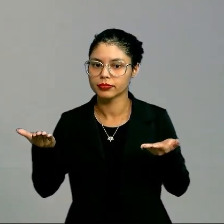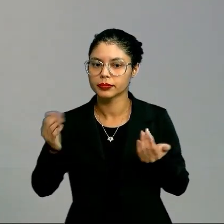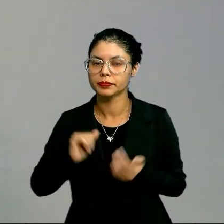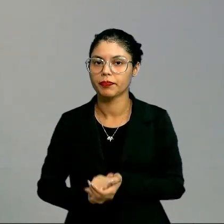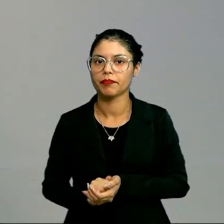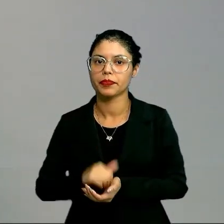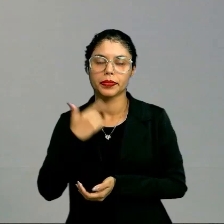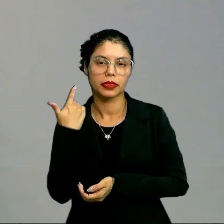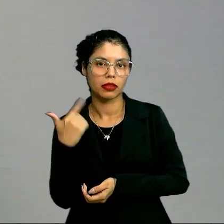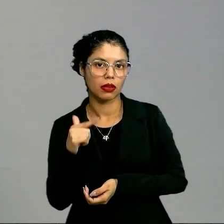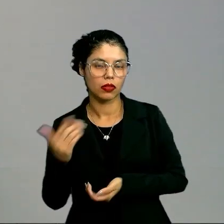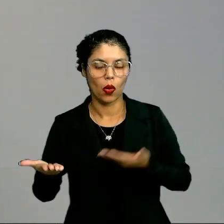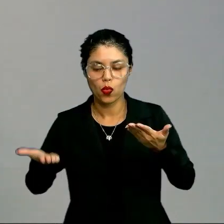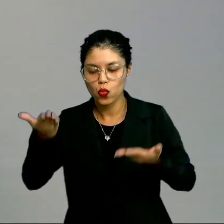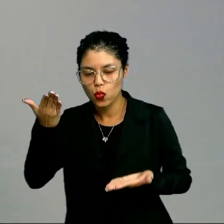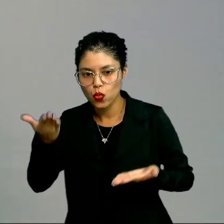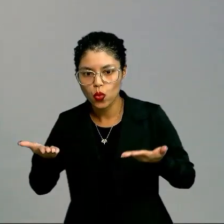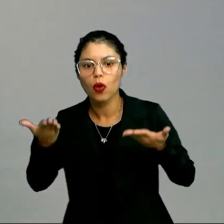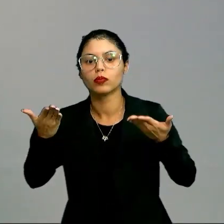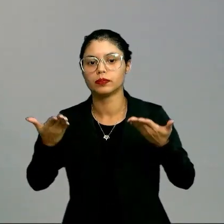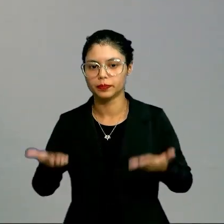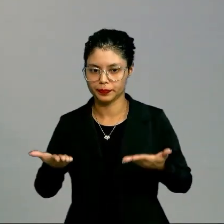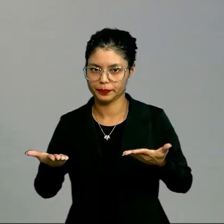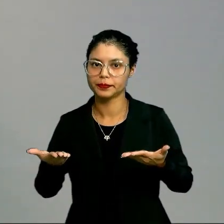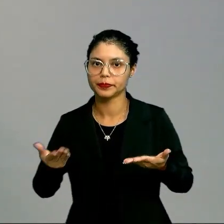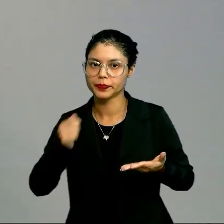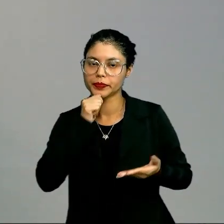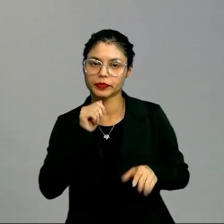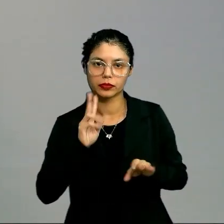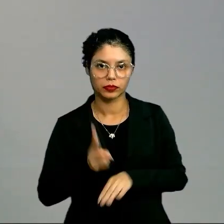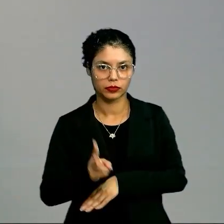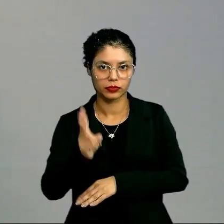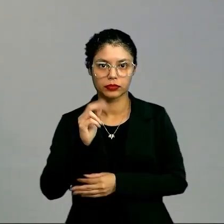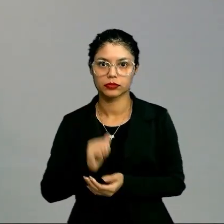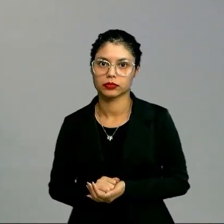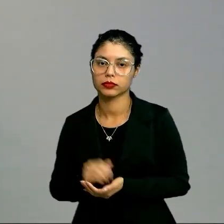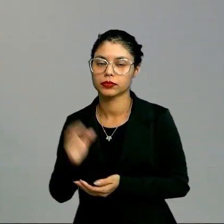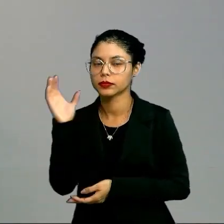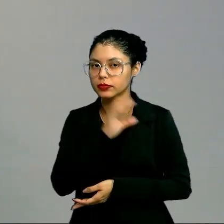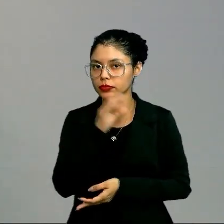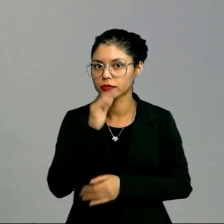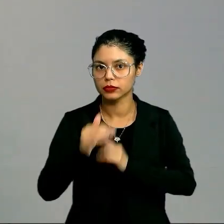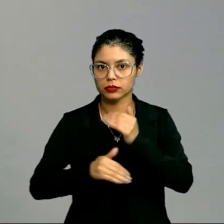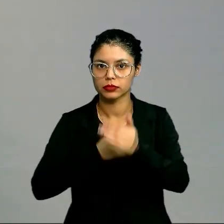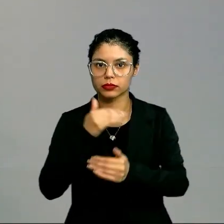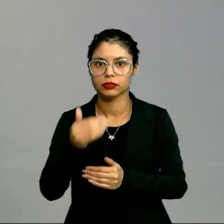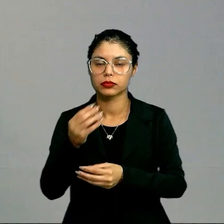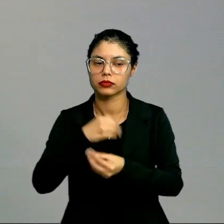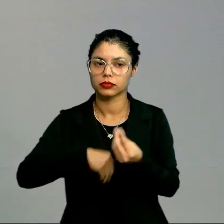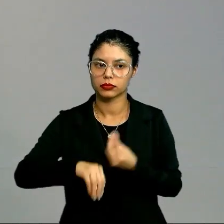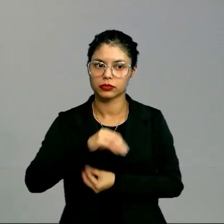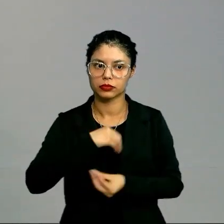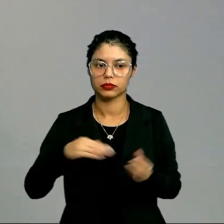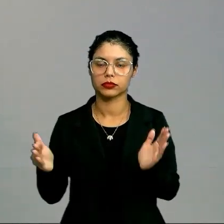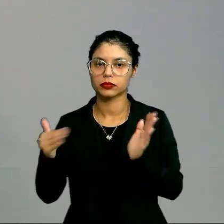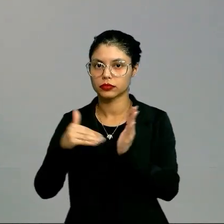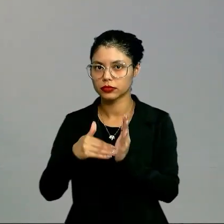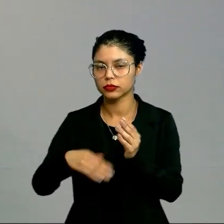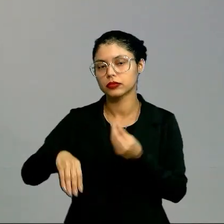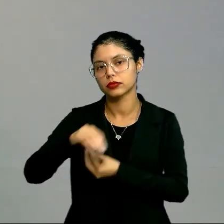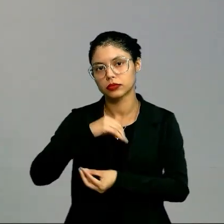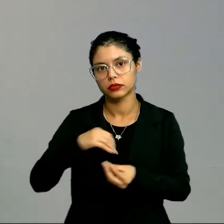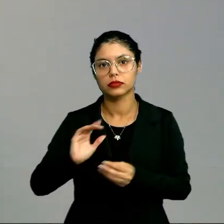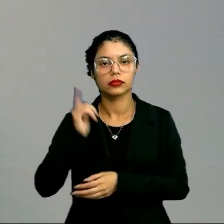catalisador não desloca o equilíbrio. Qual é a função do catalisador? É acelerar o processo reacional até que a